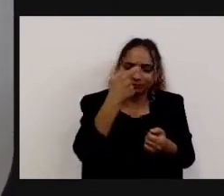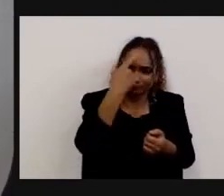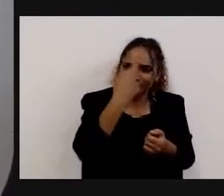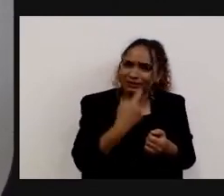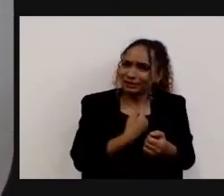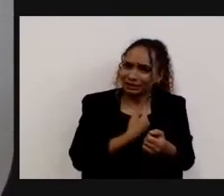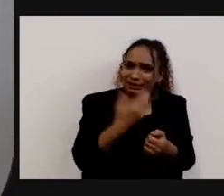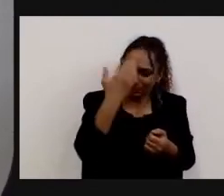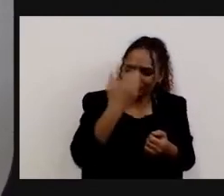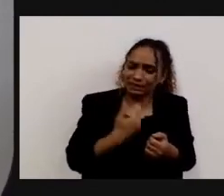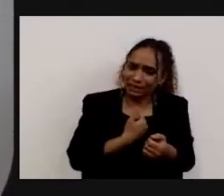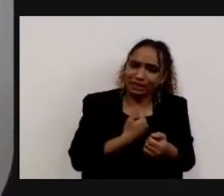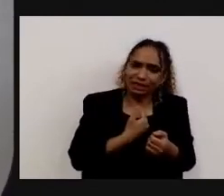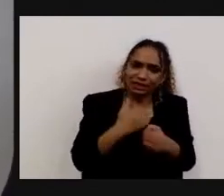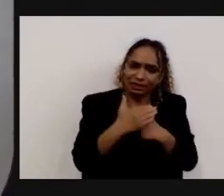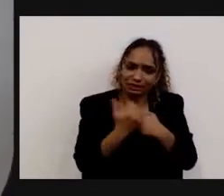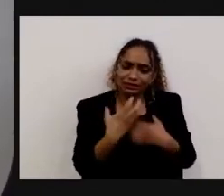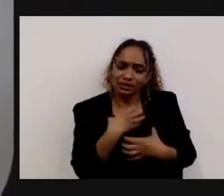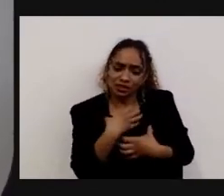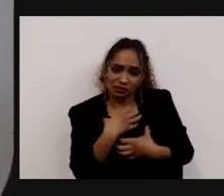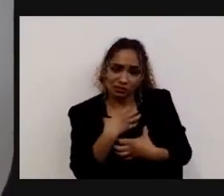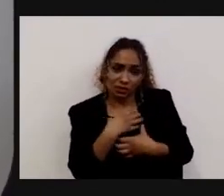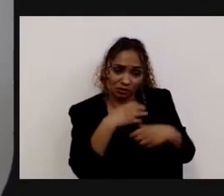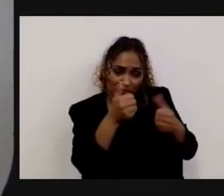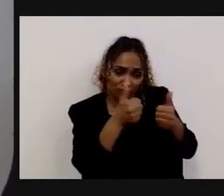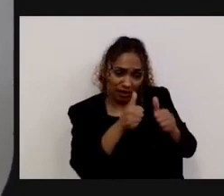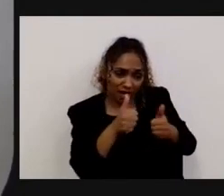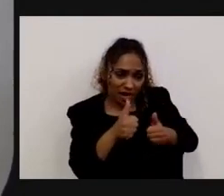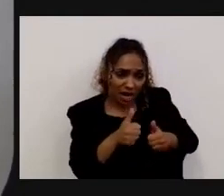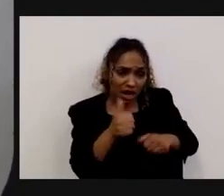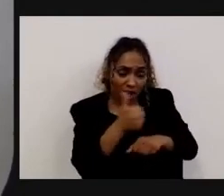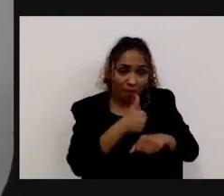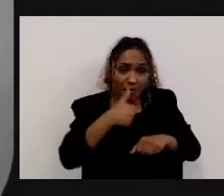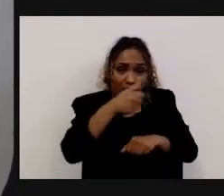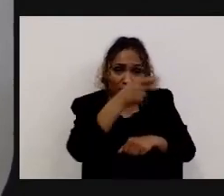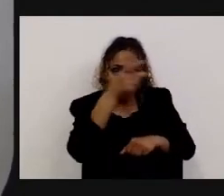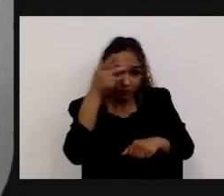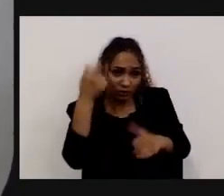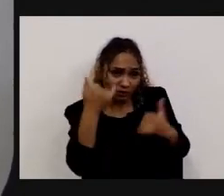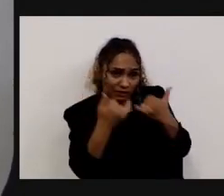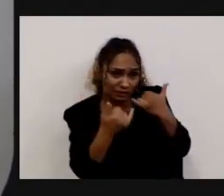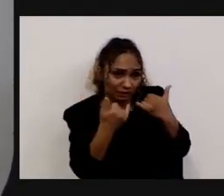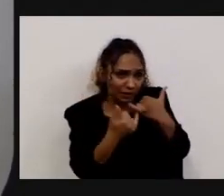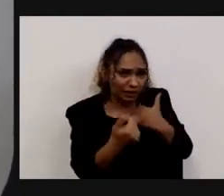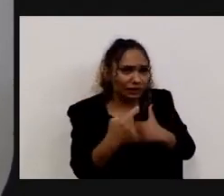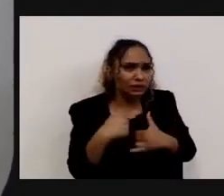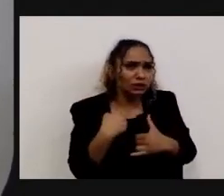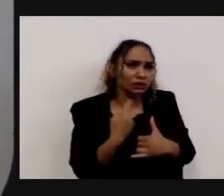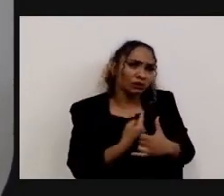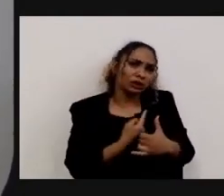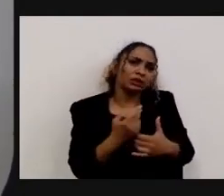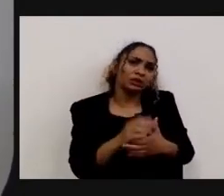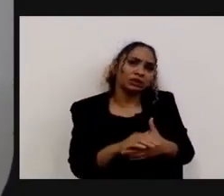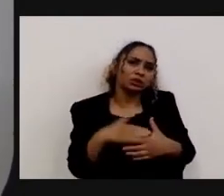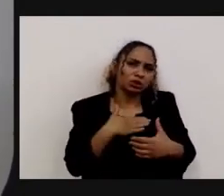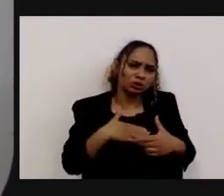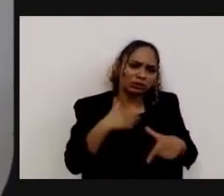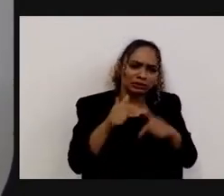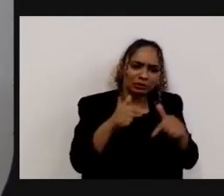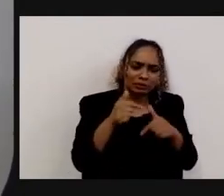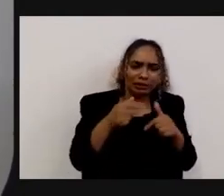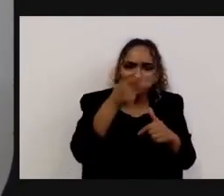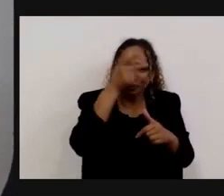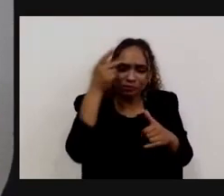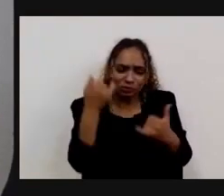não adianta a gente entende avaliar melhor pessoas que se parecem conosco e gostar mais de trabalhar com pessoas que